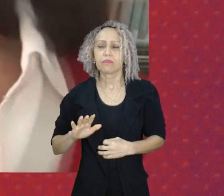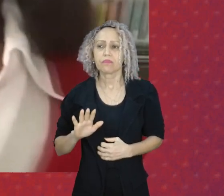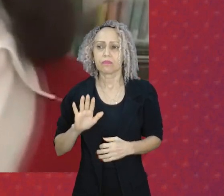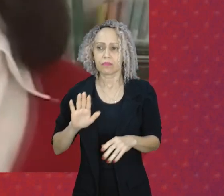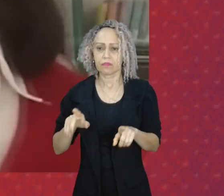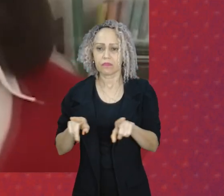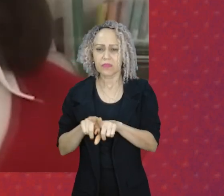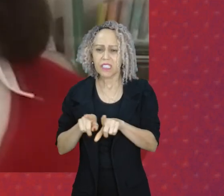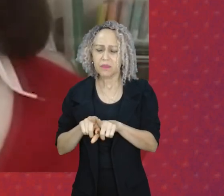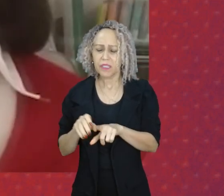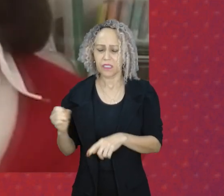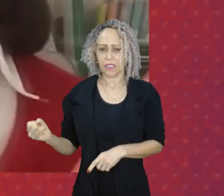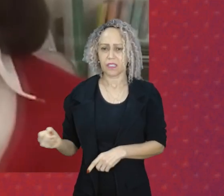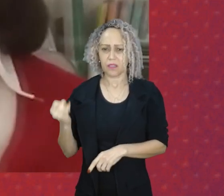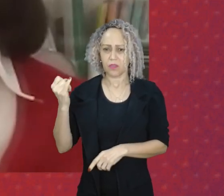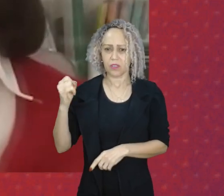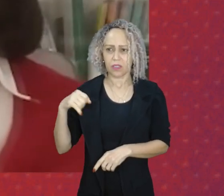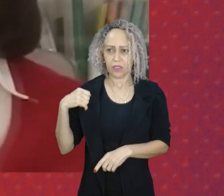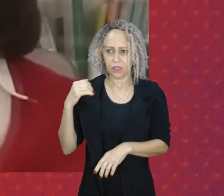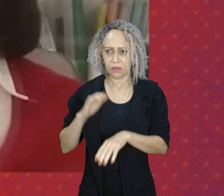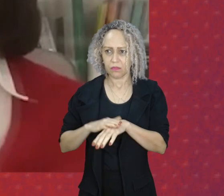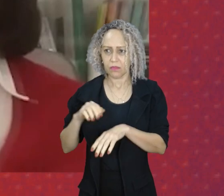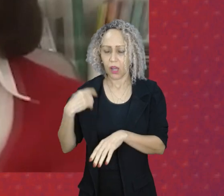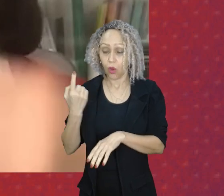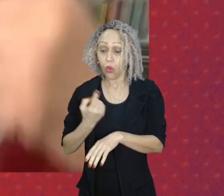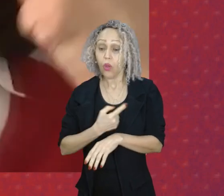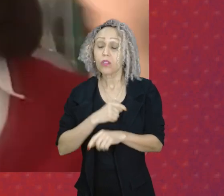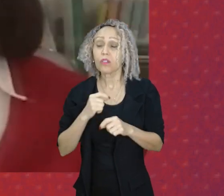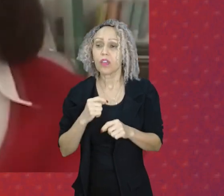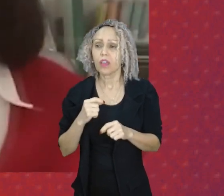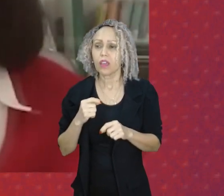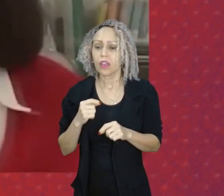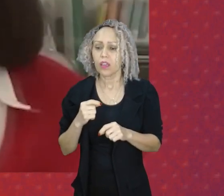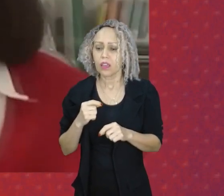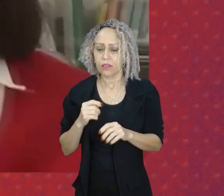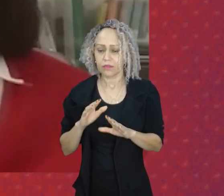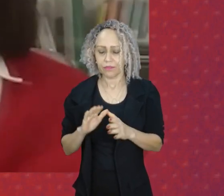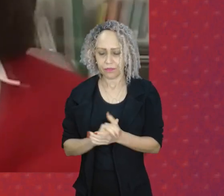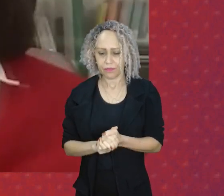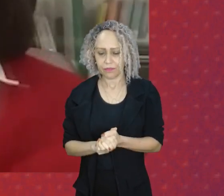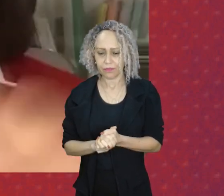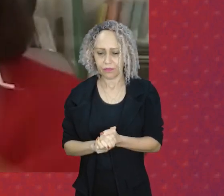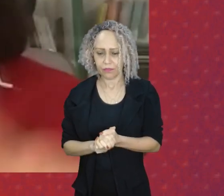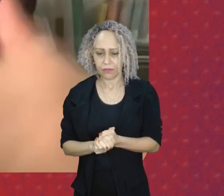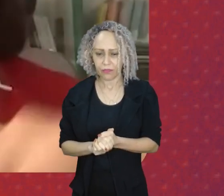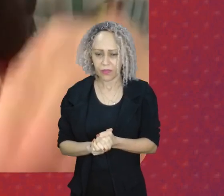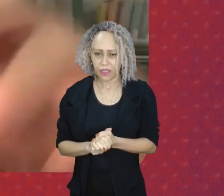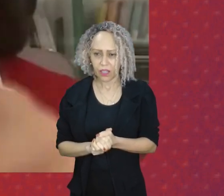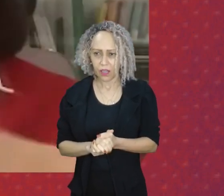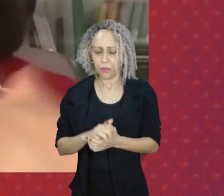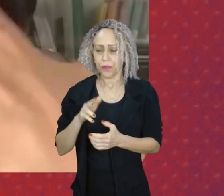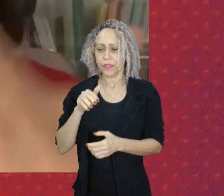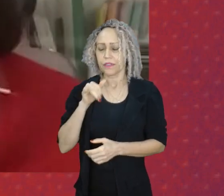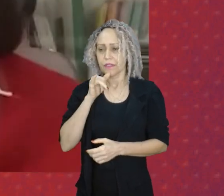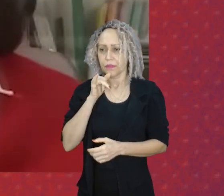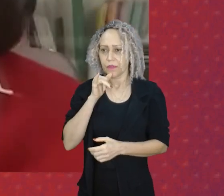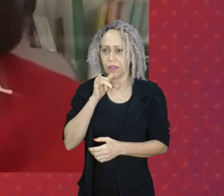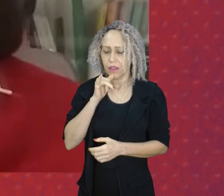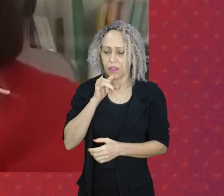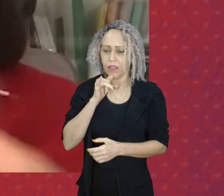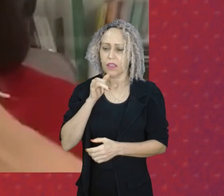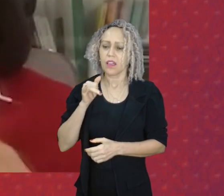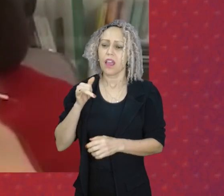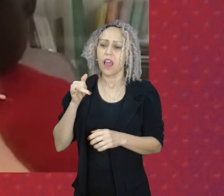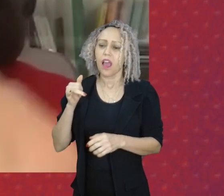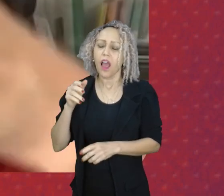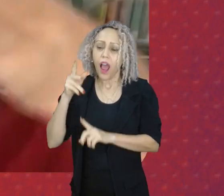são fundamentais para nós. O comprometimento público das parlamentares com essas causas,